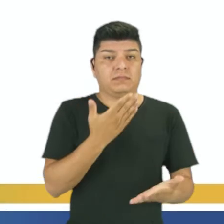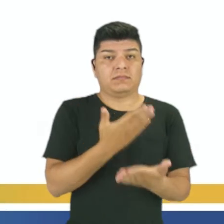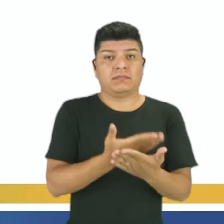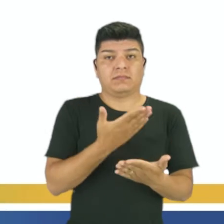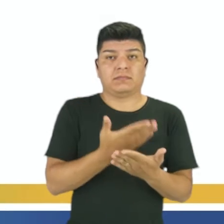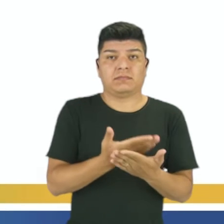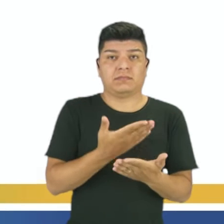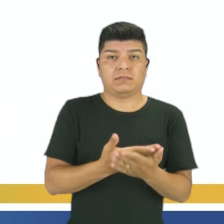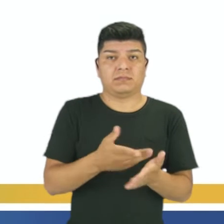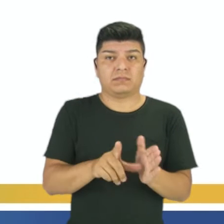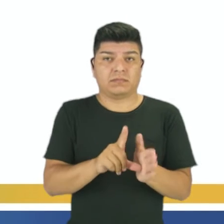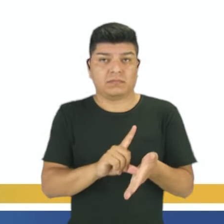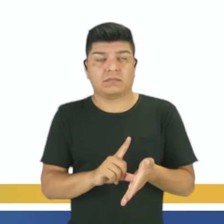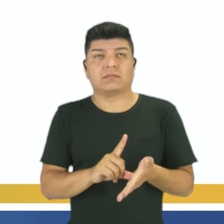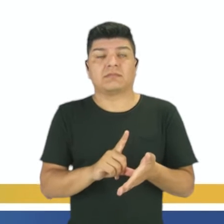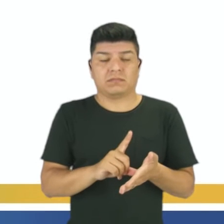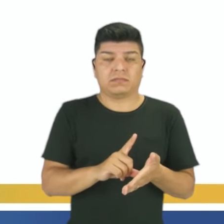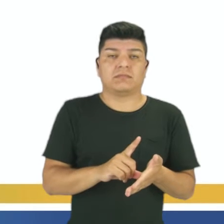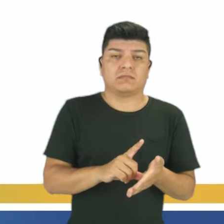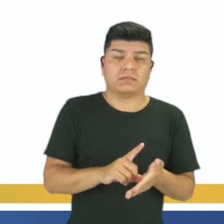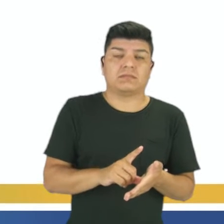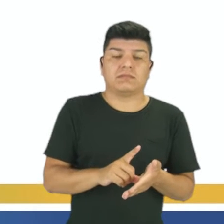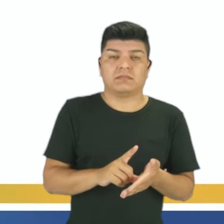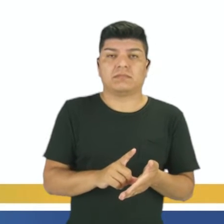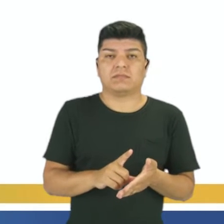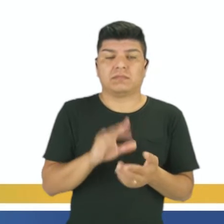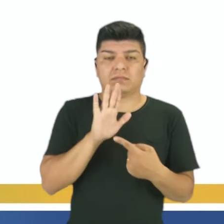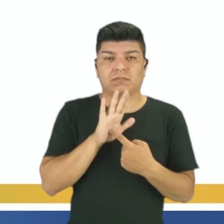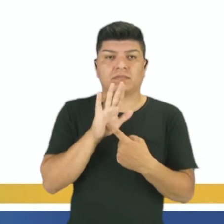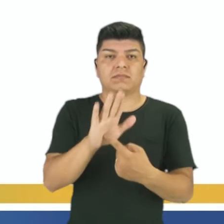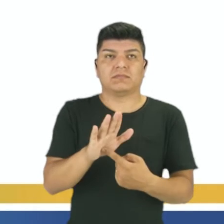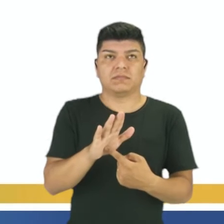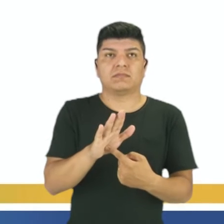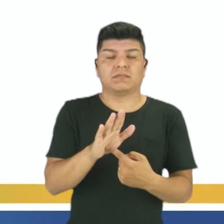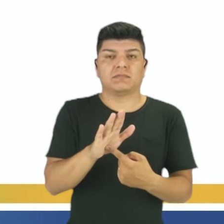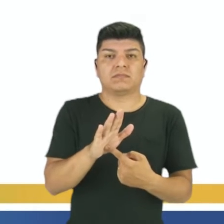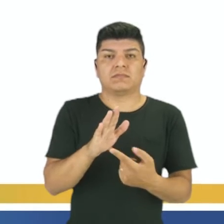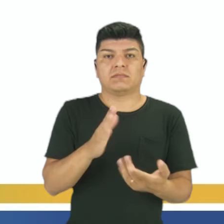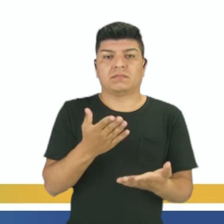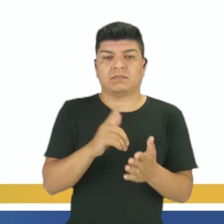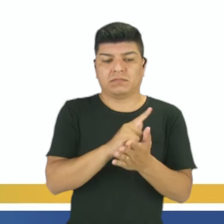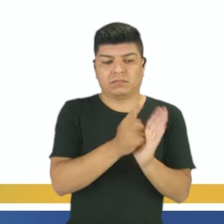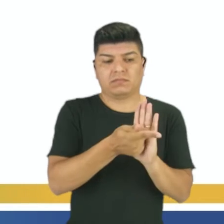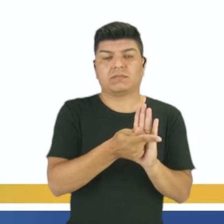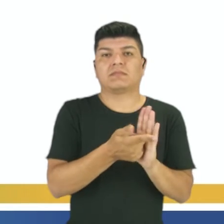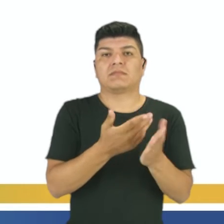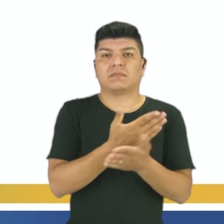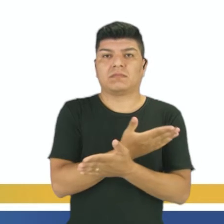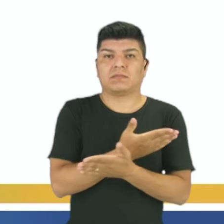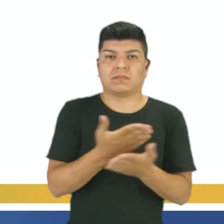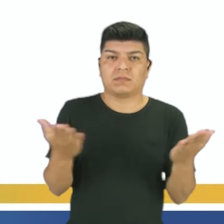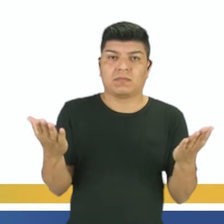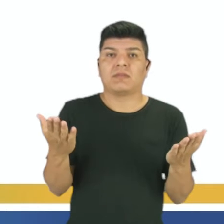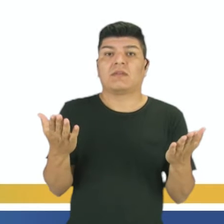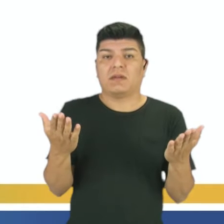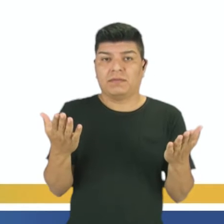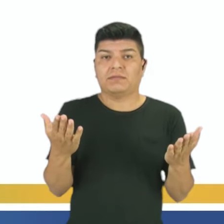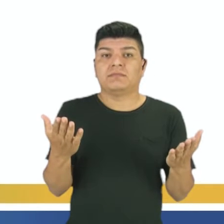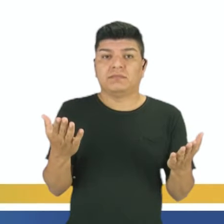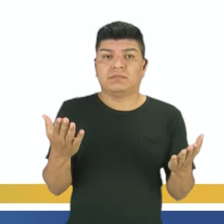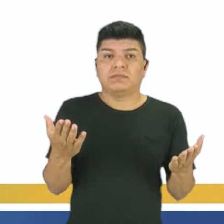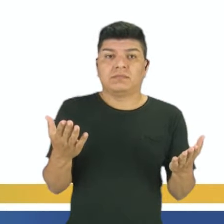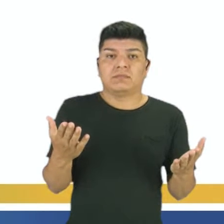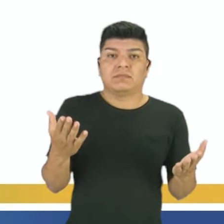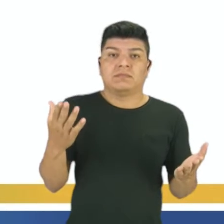na nossa aula anterior, no nosso papo anterior, quando eu vos apresentei esse gênero, eu falei lá que é